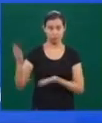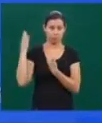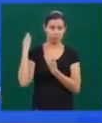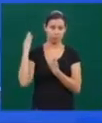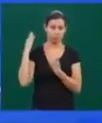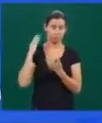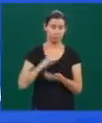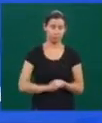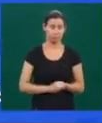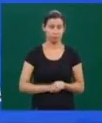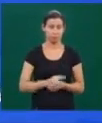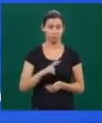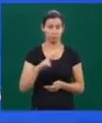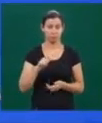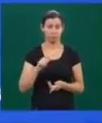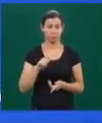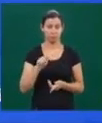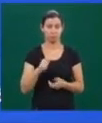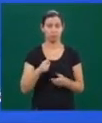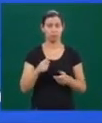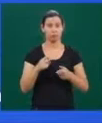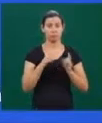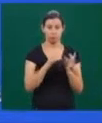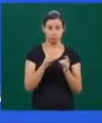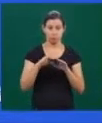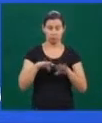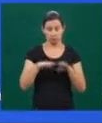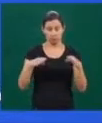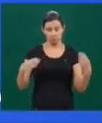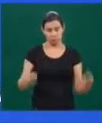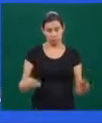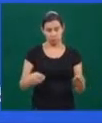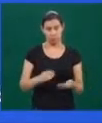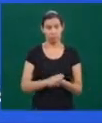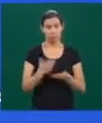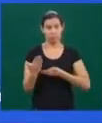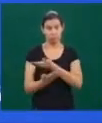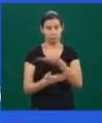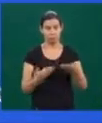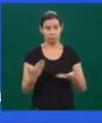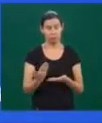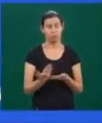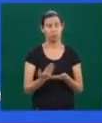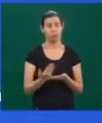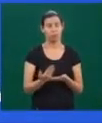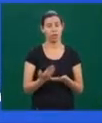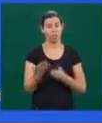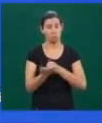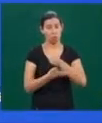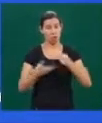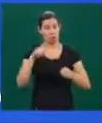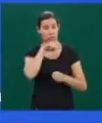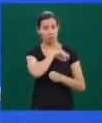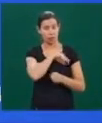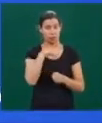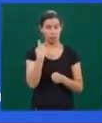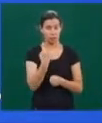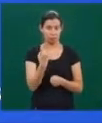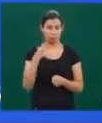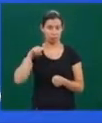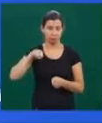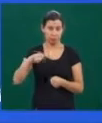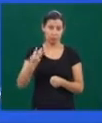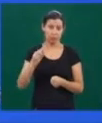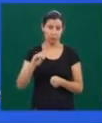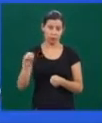ludmilaribeiro@fundacaocdl.org.br. Vaga para vendedor balconista. O salário é por comissão, mas o base é de R$ 1.300, mais vários benefícios.